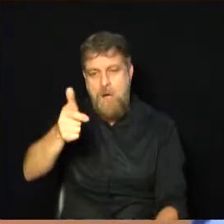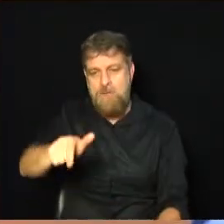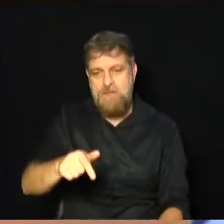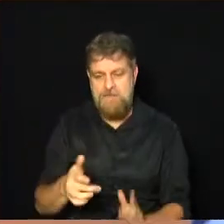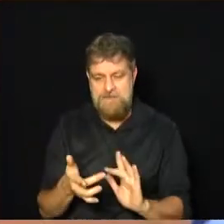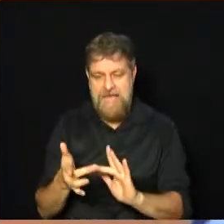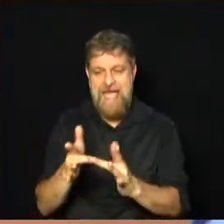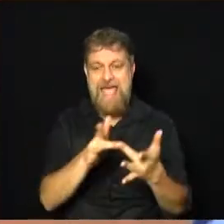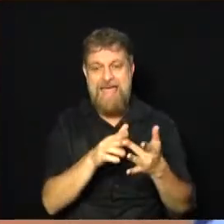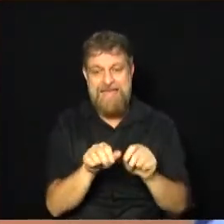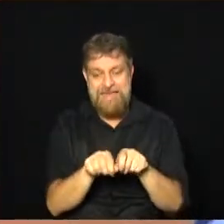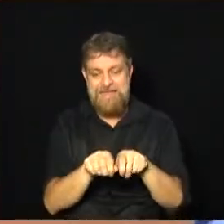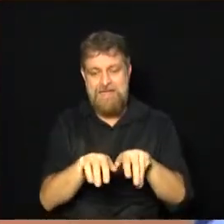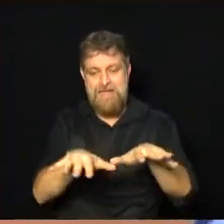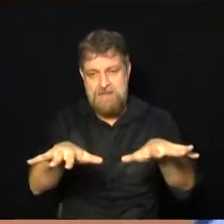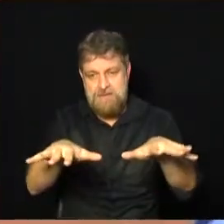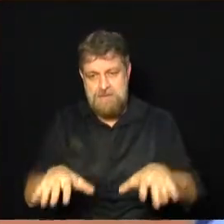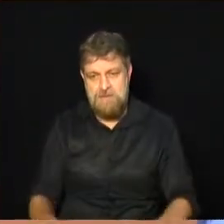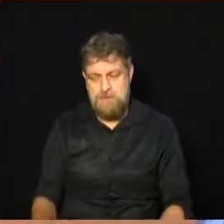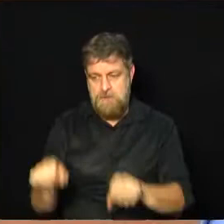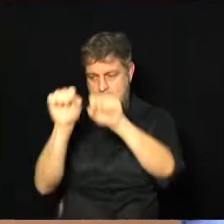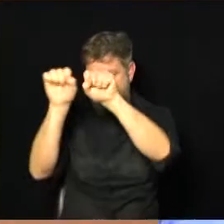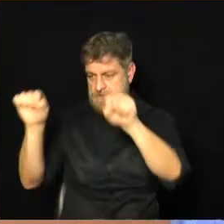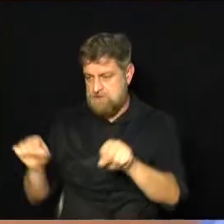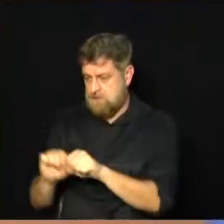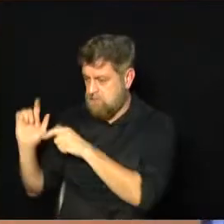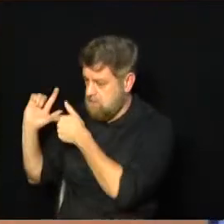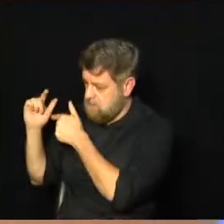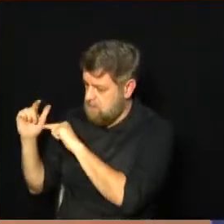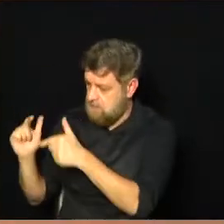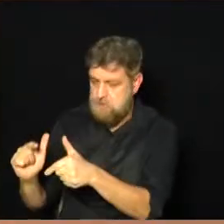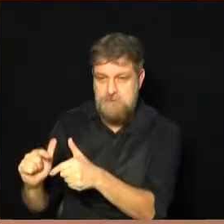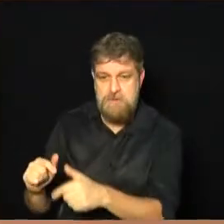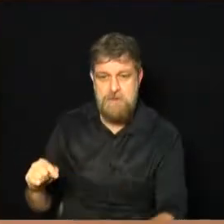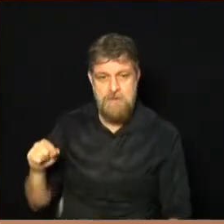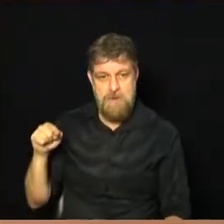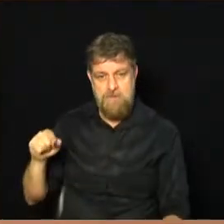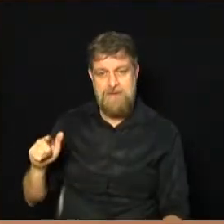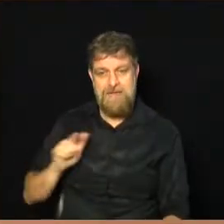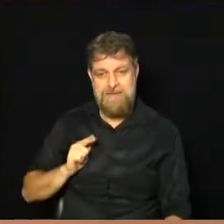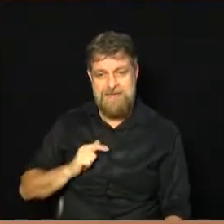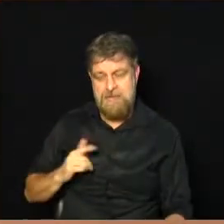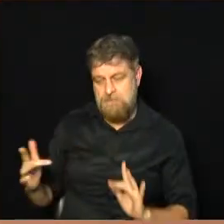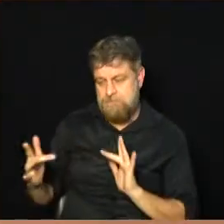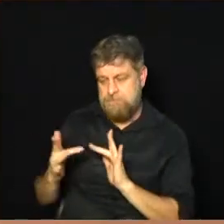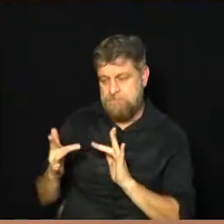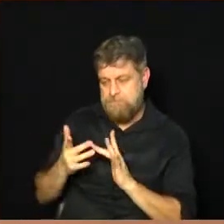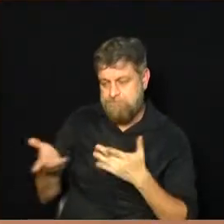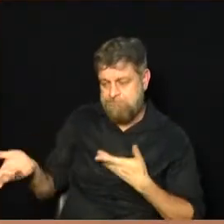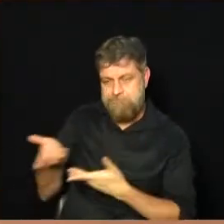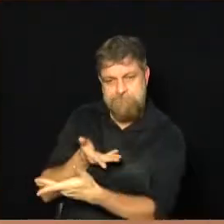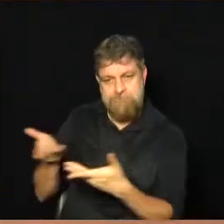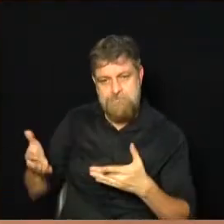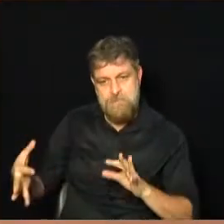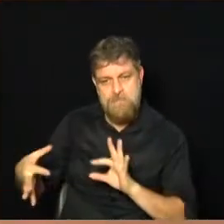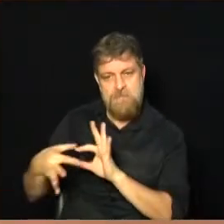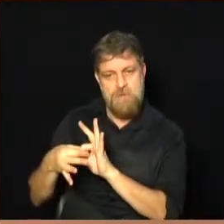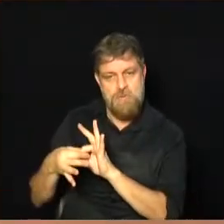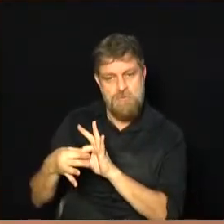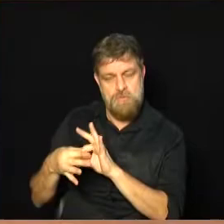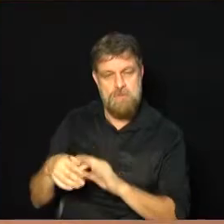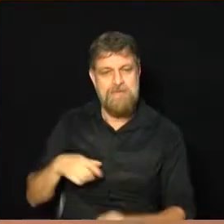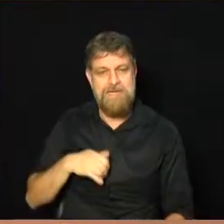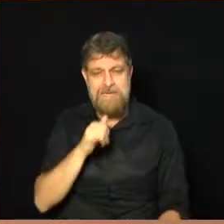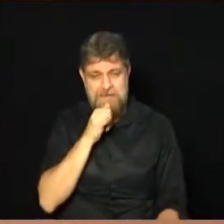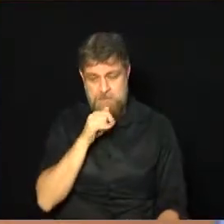né? O sistema convencional, ele estará integrado ao BRT. Então, um